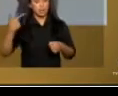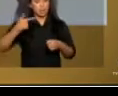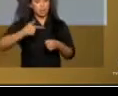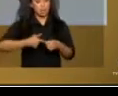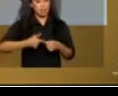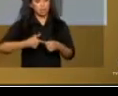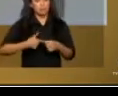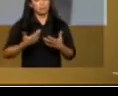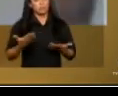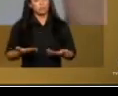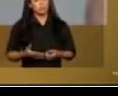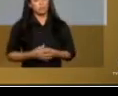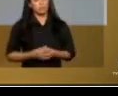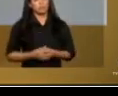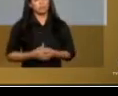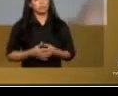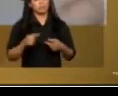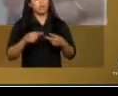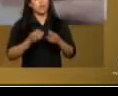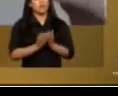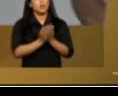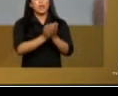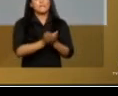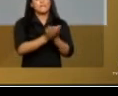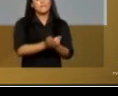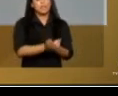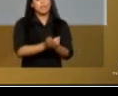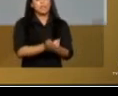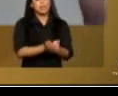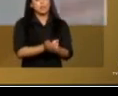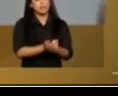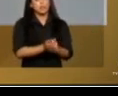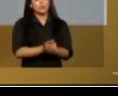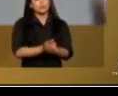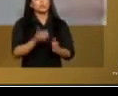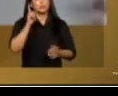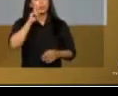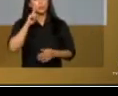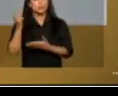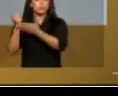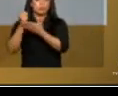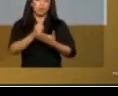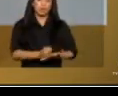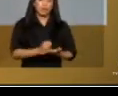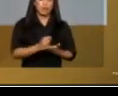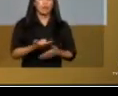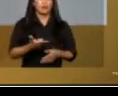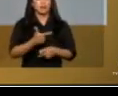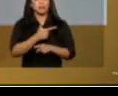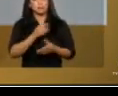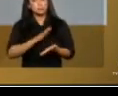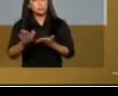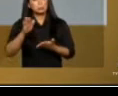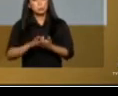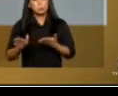porto americano, o embarque do navio, o frete dos Estados Unidos para o Brasil, seguro, descarga e custos